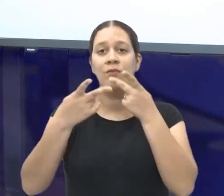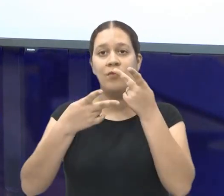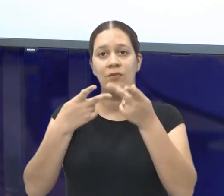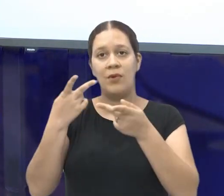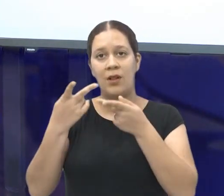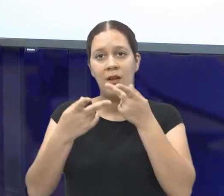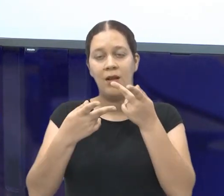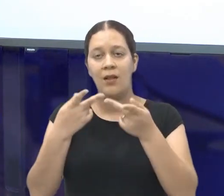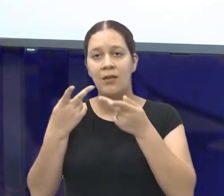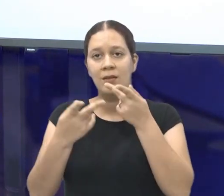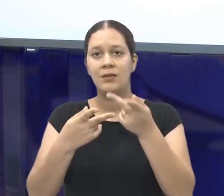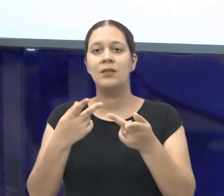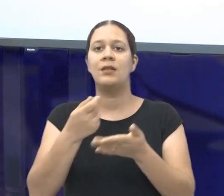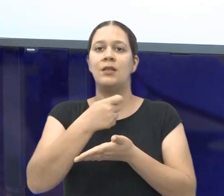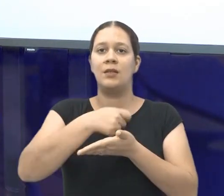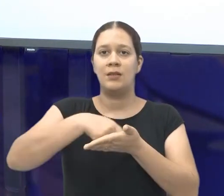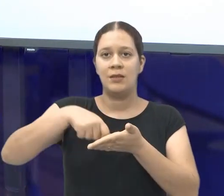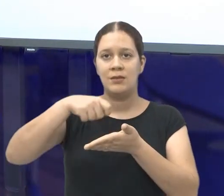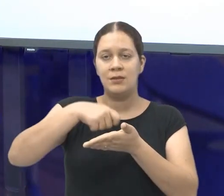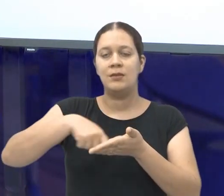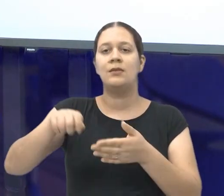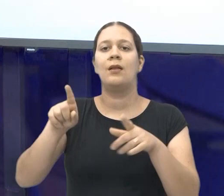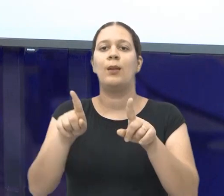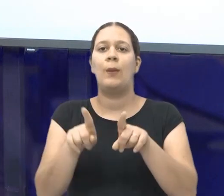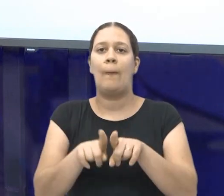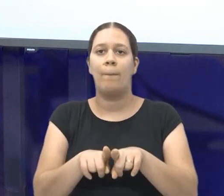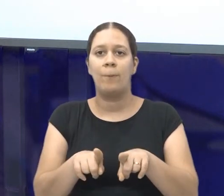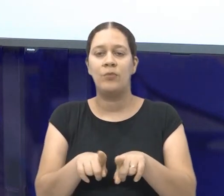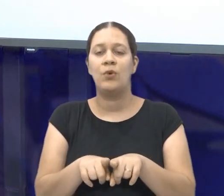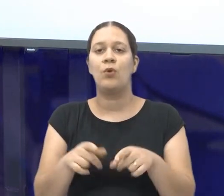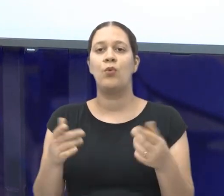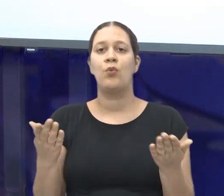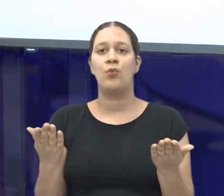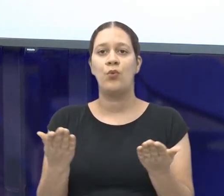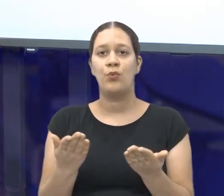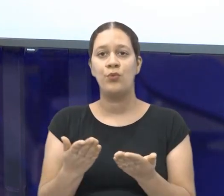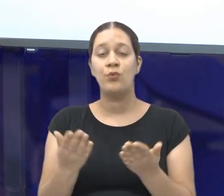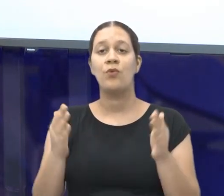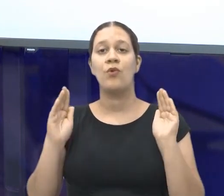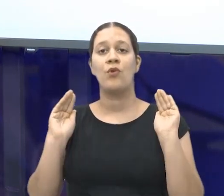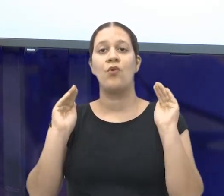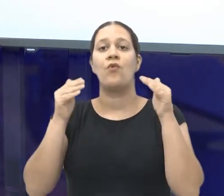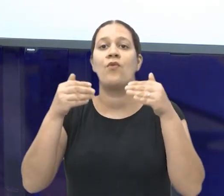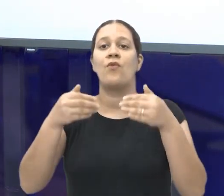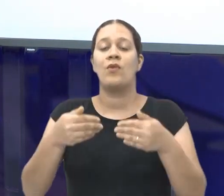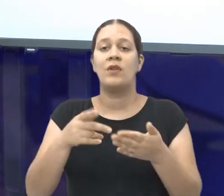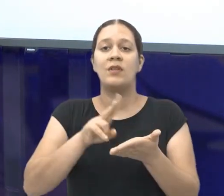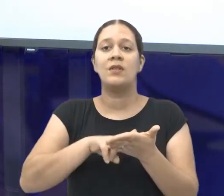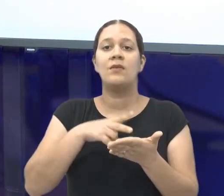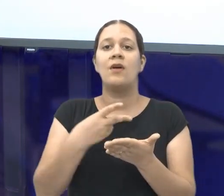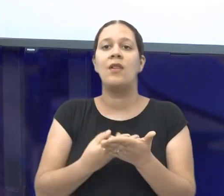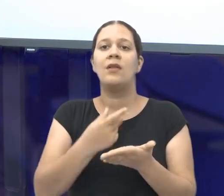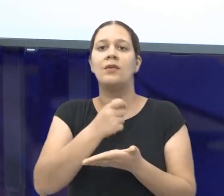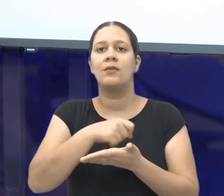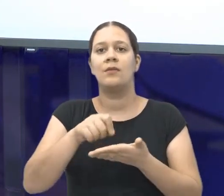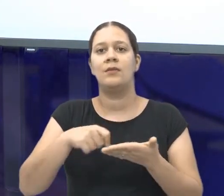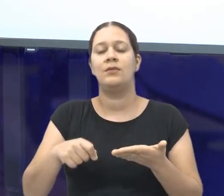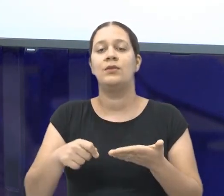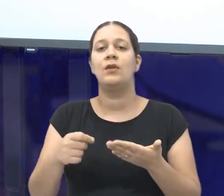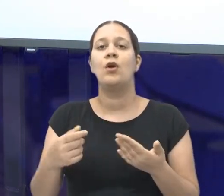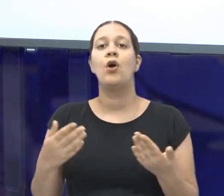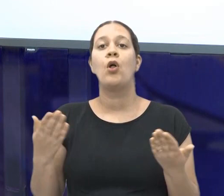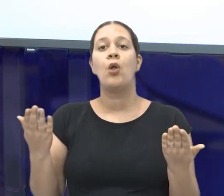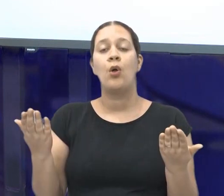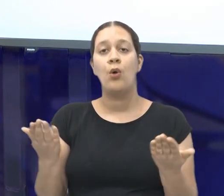a tradição escrita também. E nossas aulas foi um foco sobre a tradição escrita. E aqui